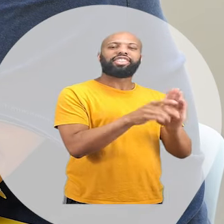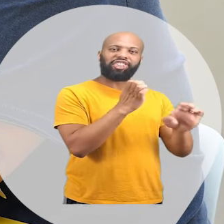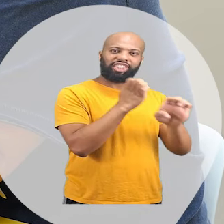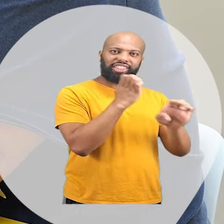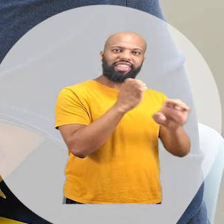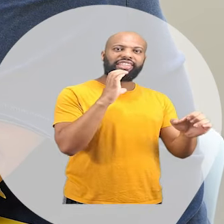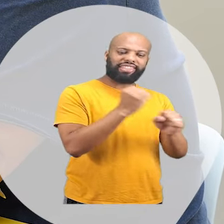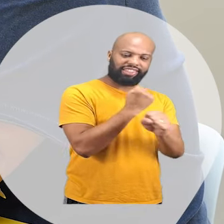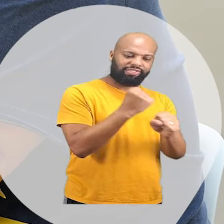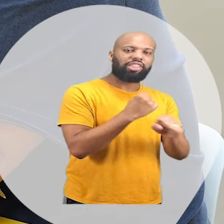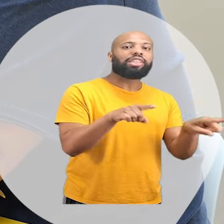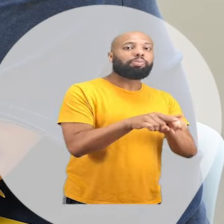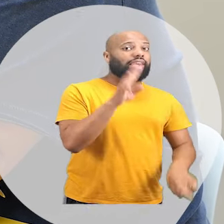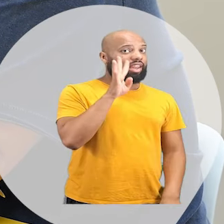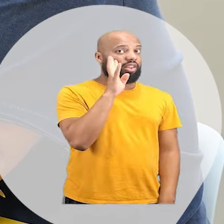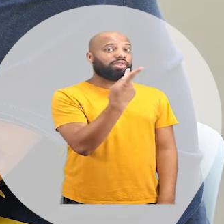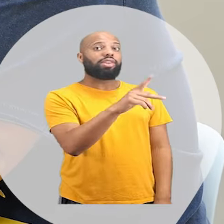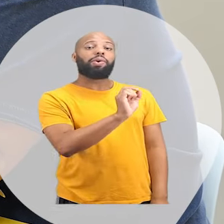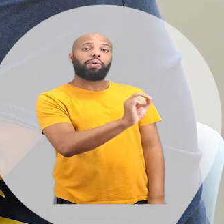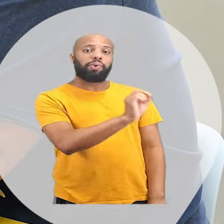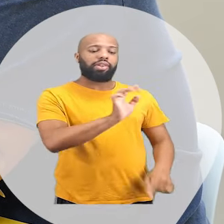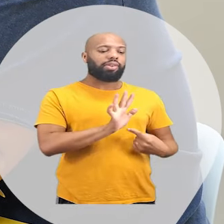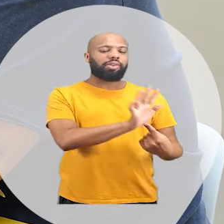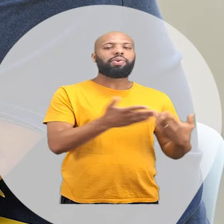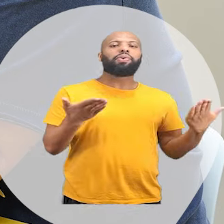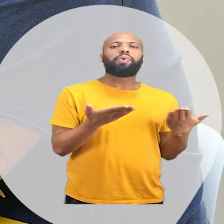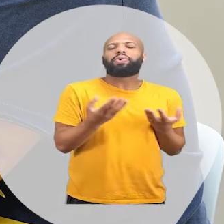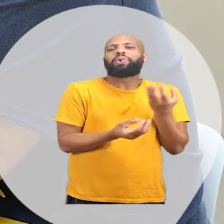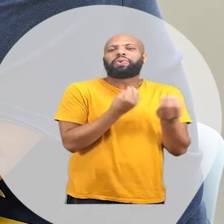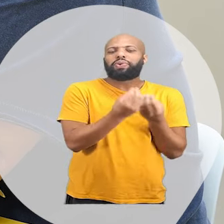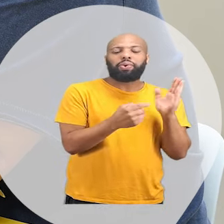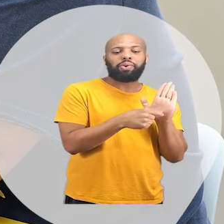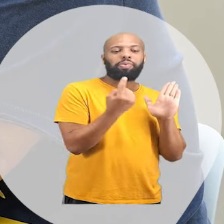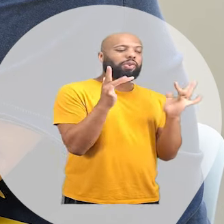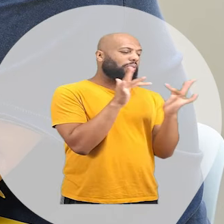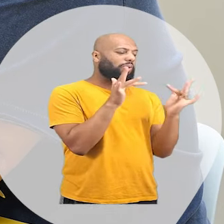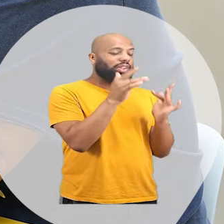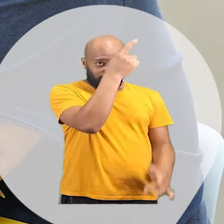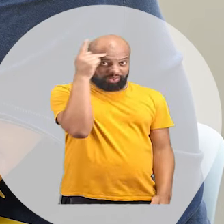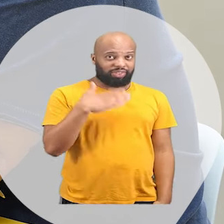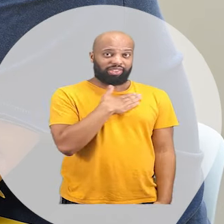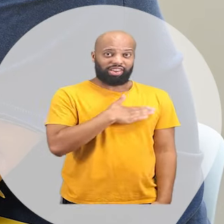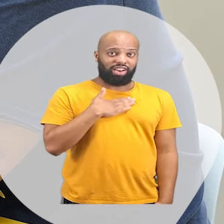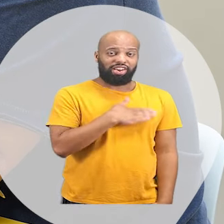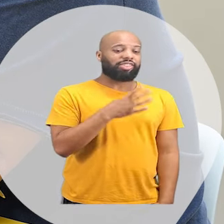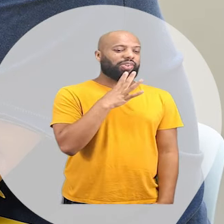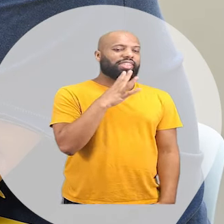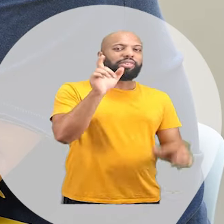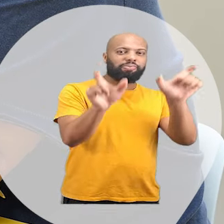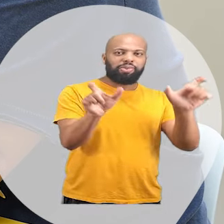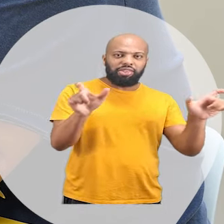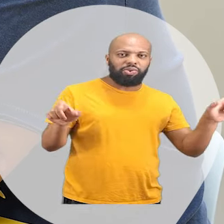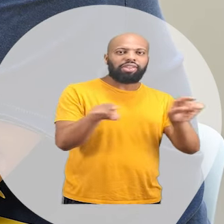e uma coisa é muito legal da Ana Elise é que ela se apresentou para gente no primeiro contato como alguém que gosta muito de conhecer